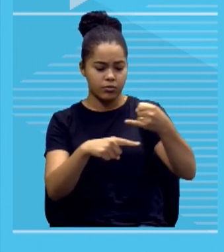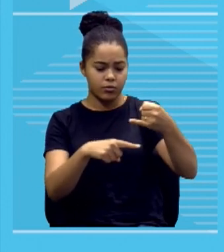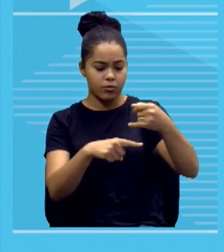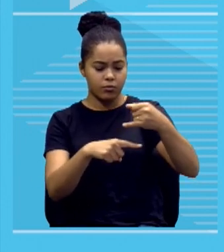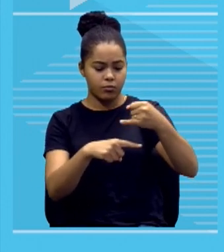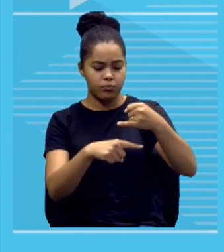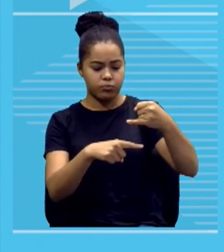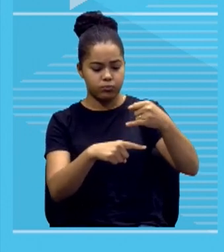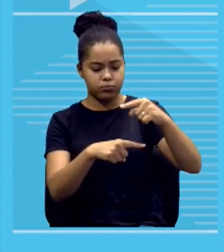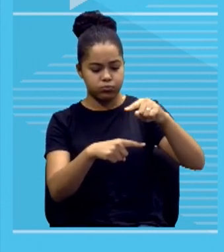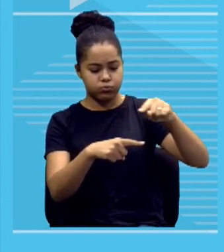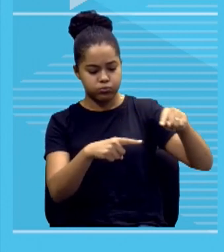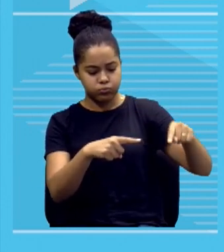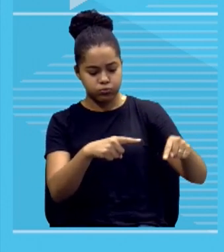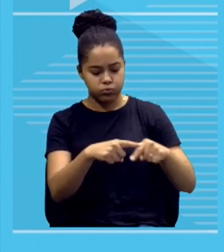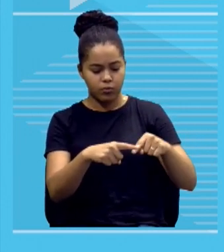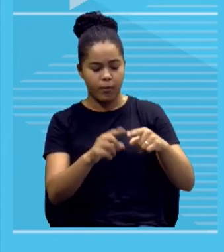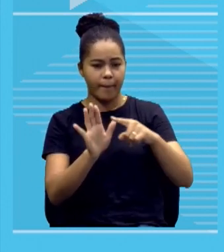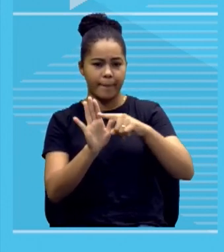Então, aqui ele está